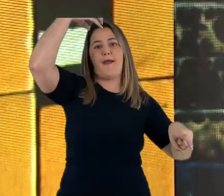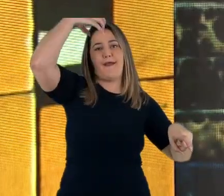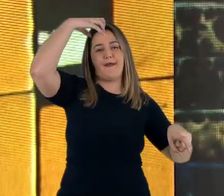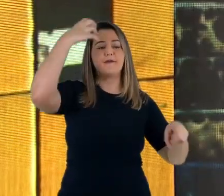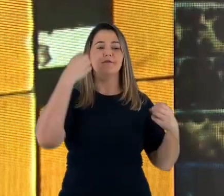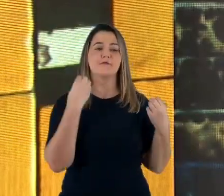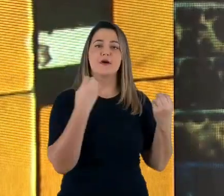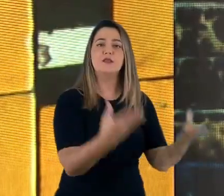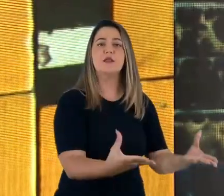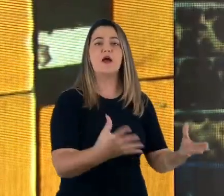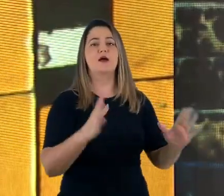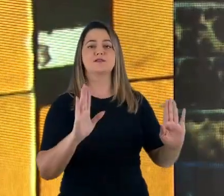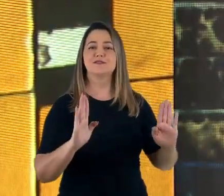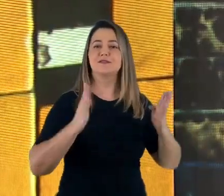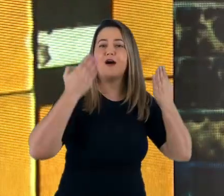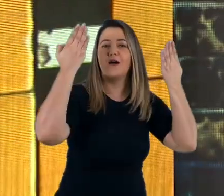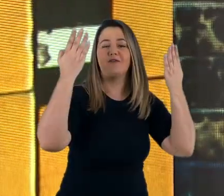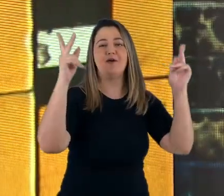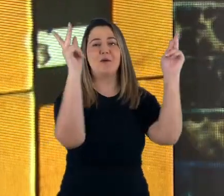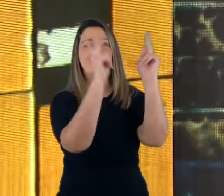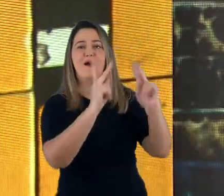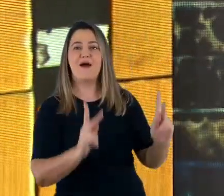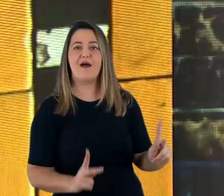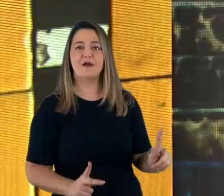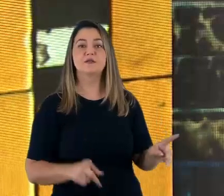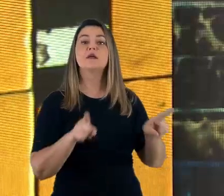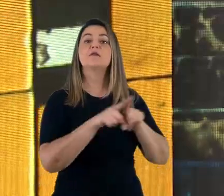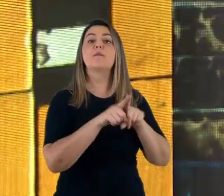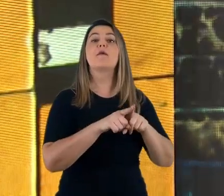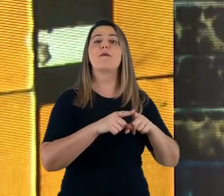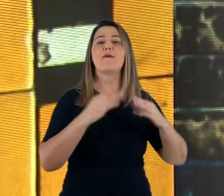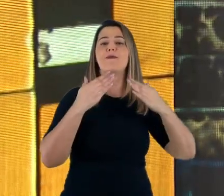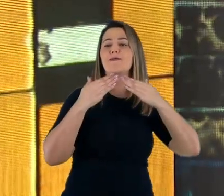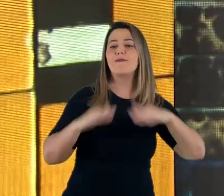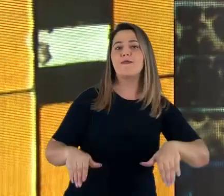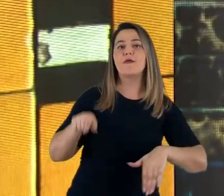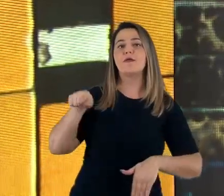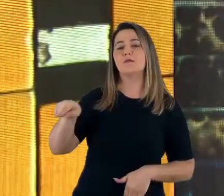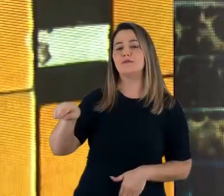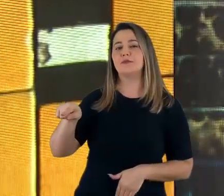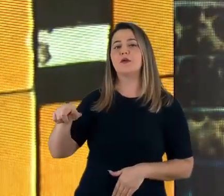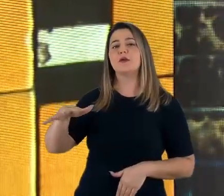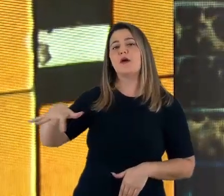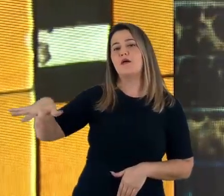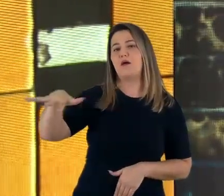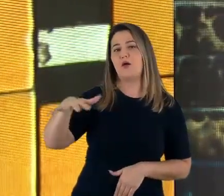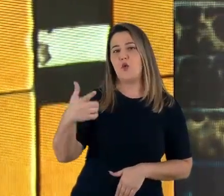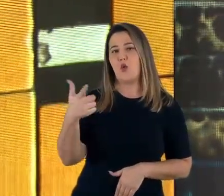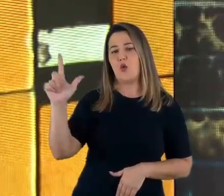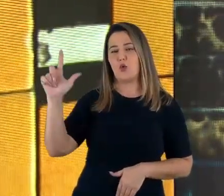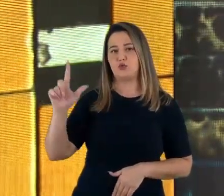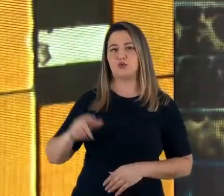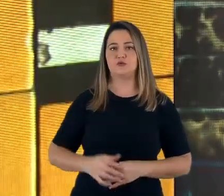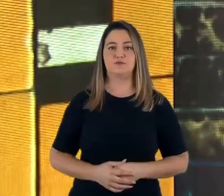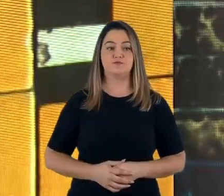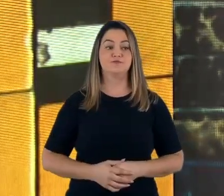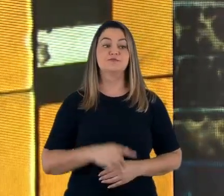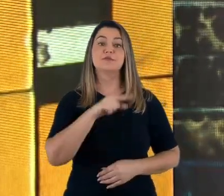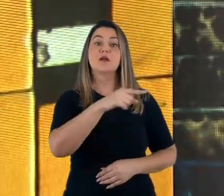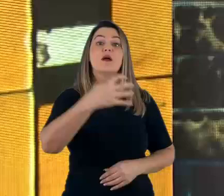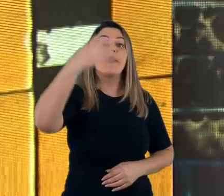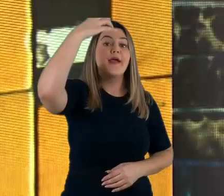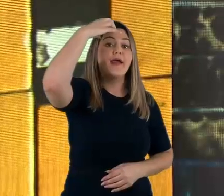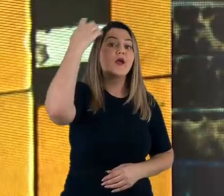a paz e a fartura para a cidade, além de se vingar dos elamitas. Esse rei era Nabucodonosor I,